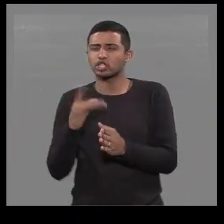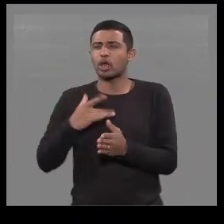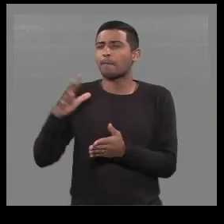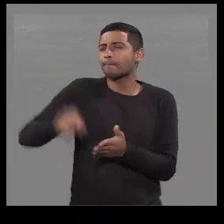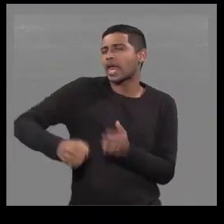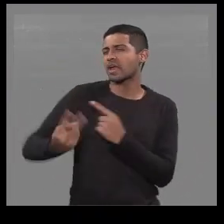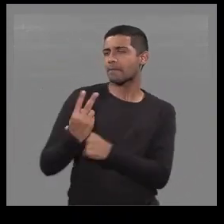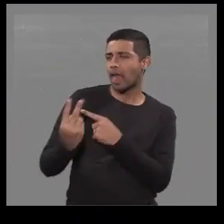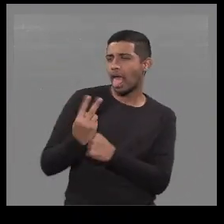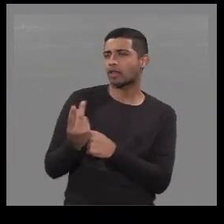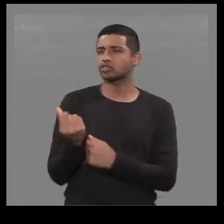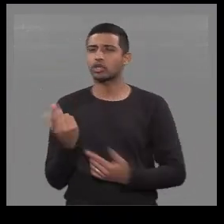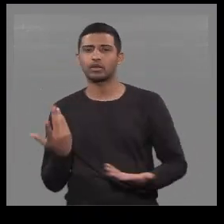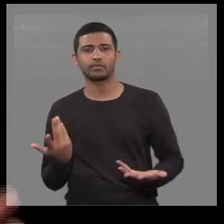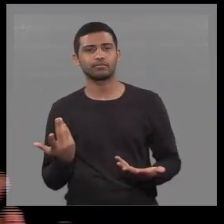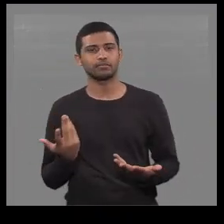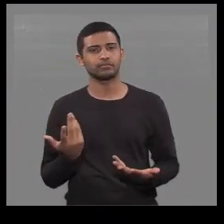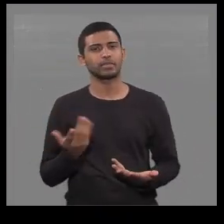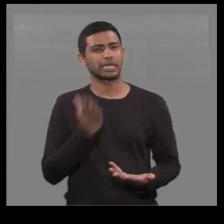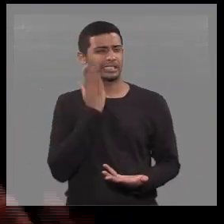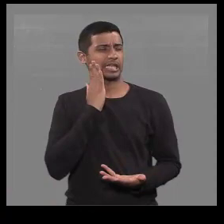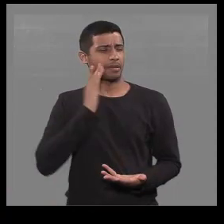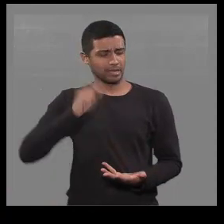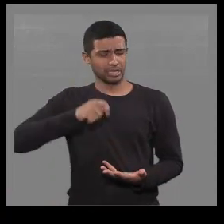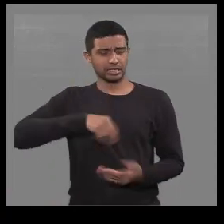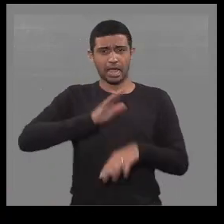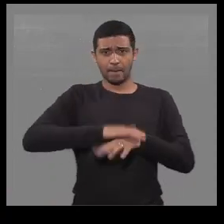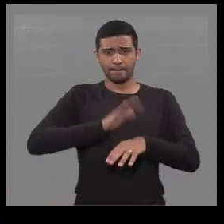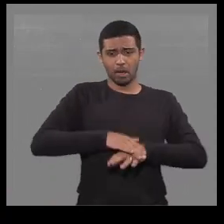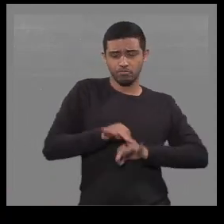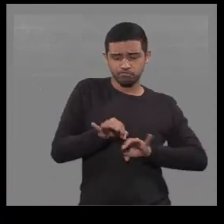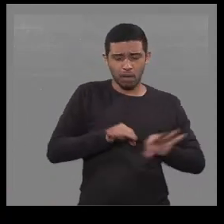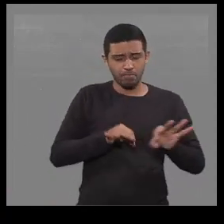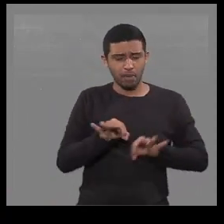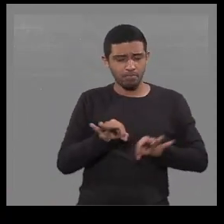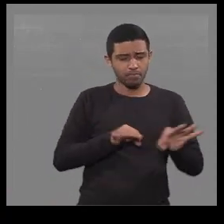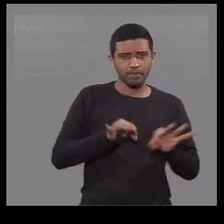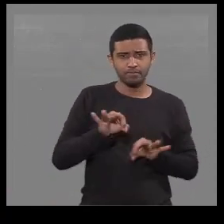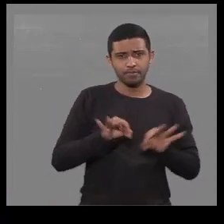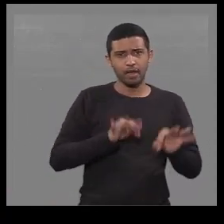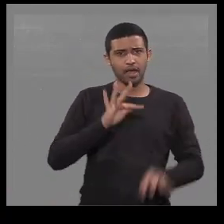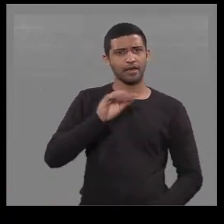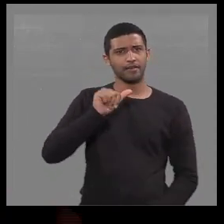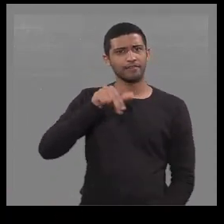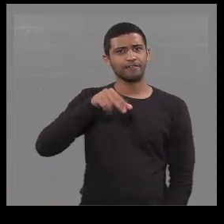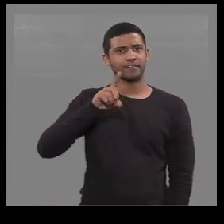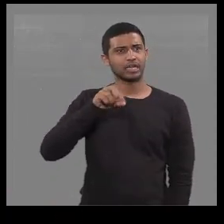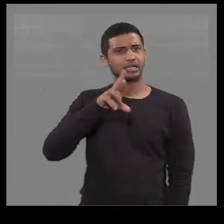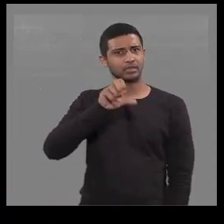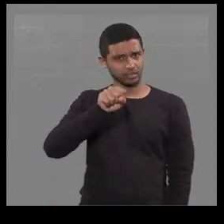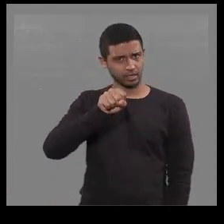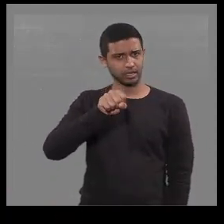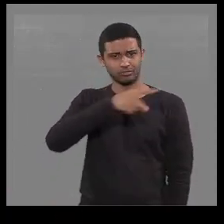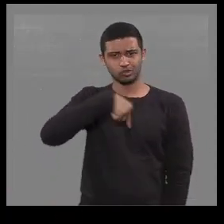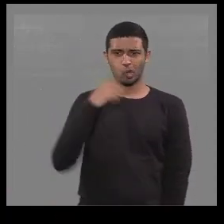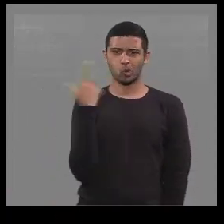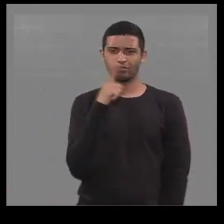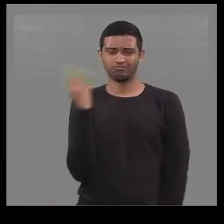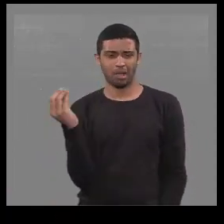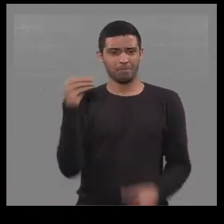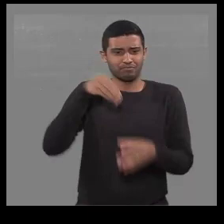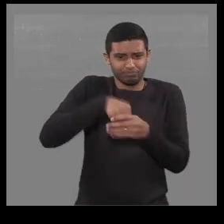financeiras para pegar crédito, né, a gente consegue fazer os nossos próprios fundings, os nossos